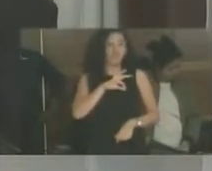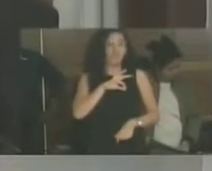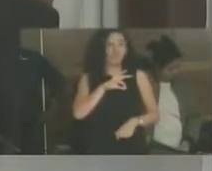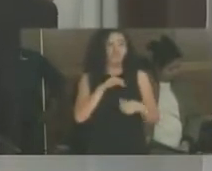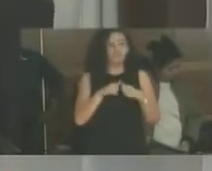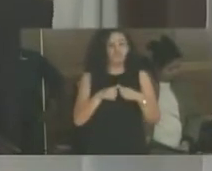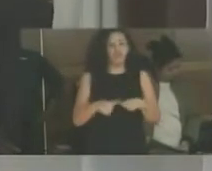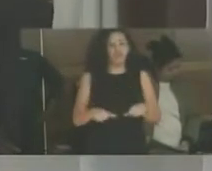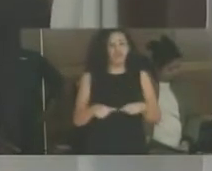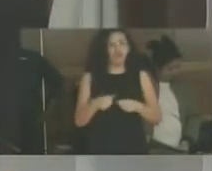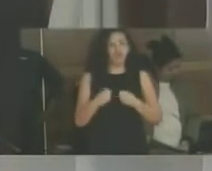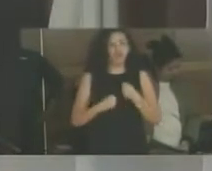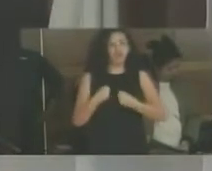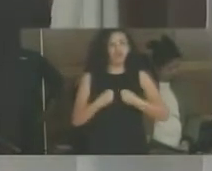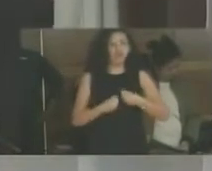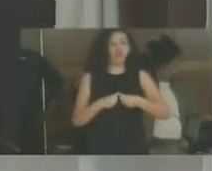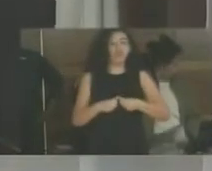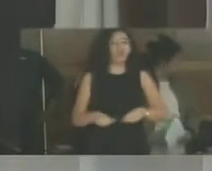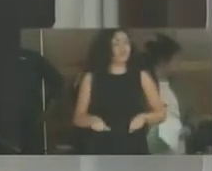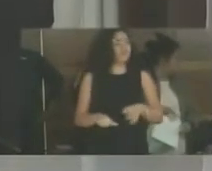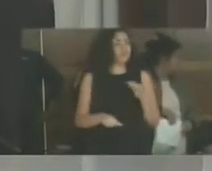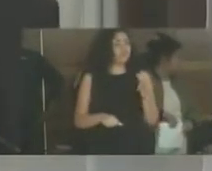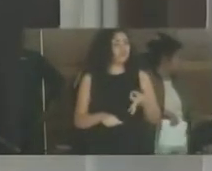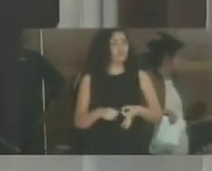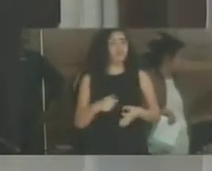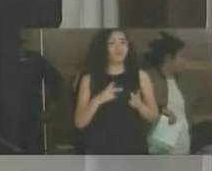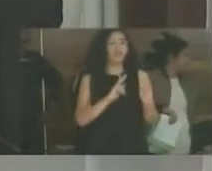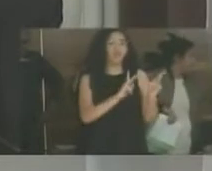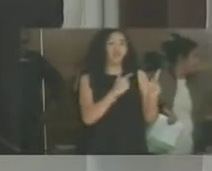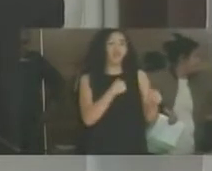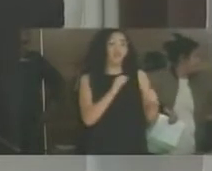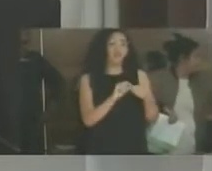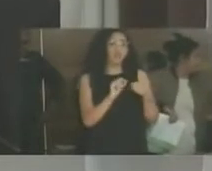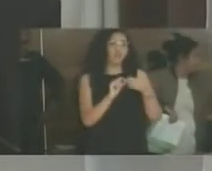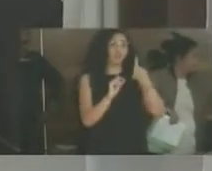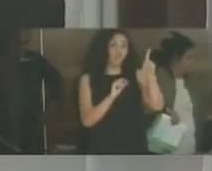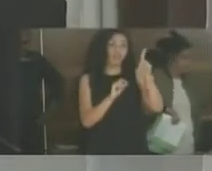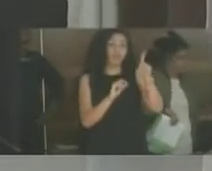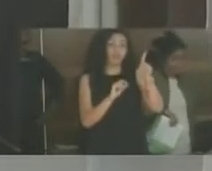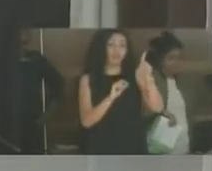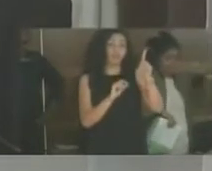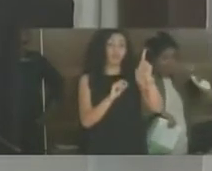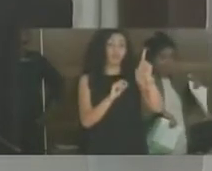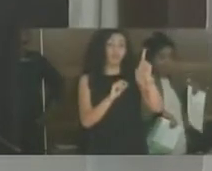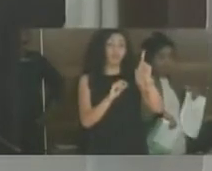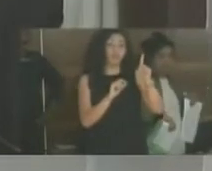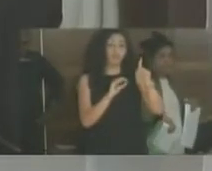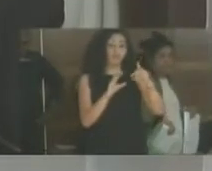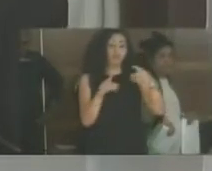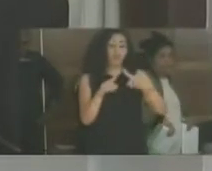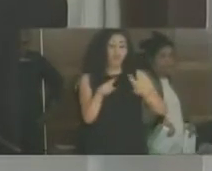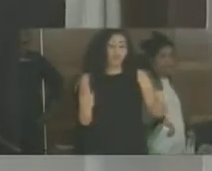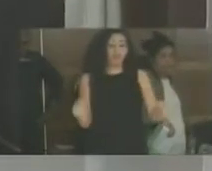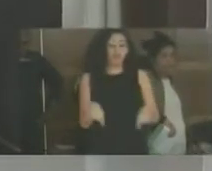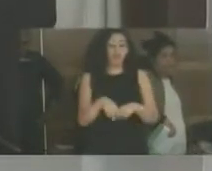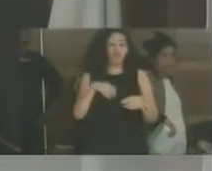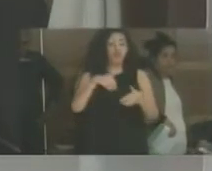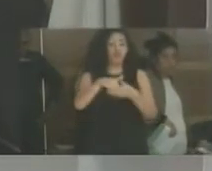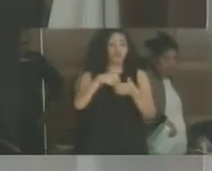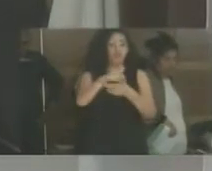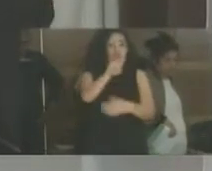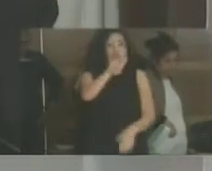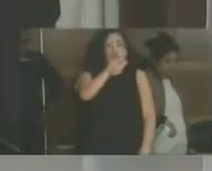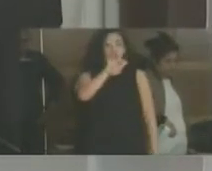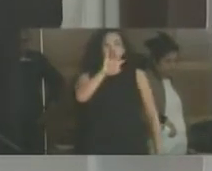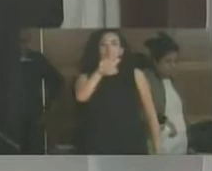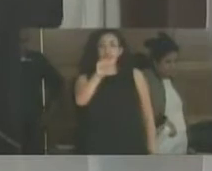a viatura para por 10 minutos, tá dando certo no Perequê. Eu já vou fazer lá no Campo da Gringa. Eu vou não fazer, não. Que o vereador indica, né? Mas se a prefeitura